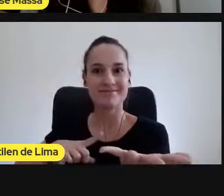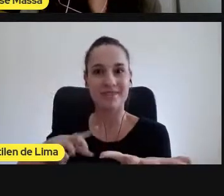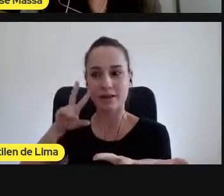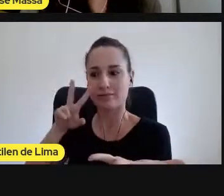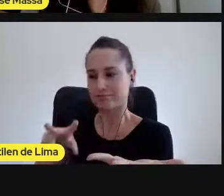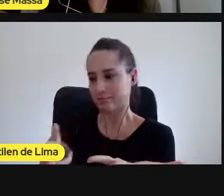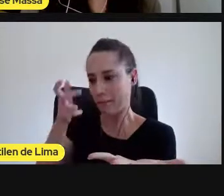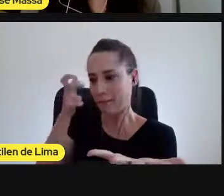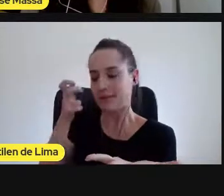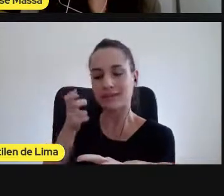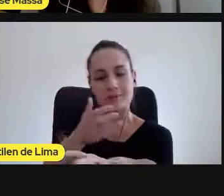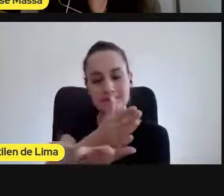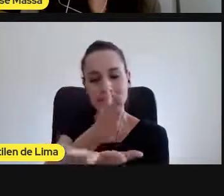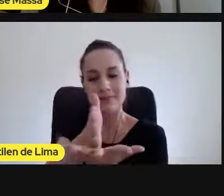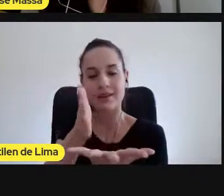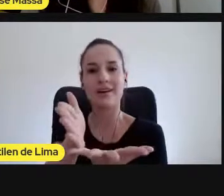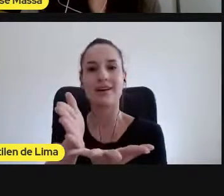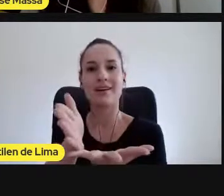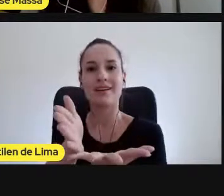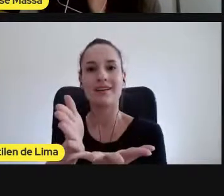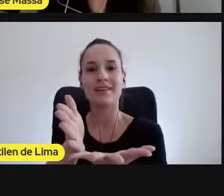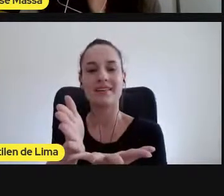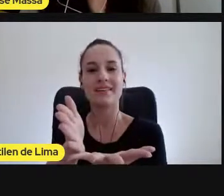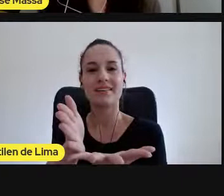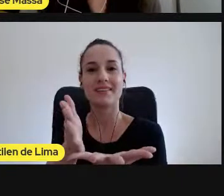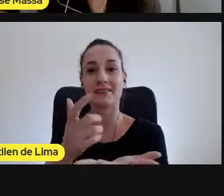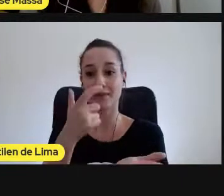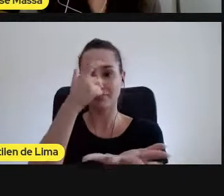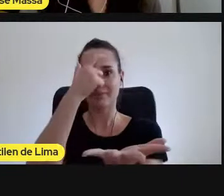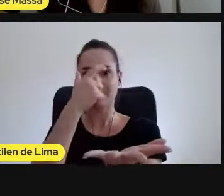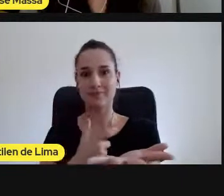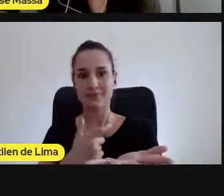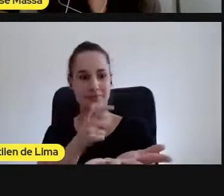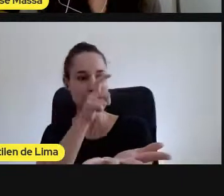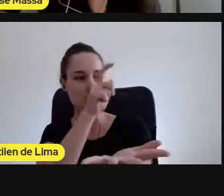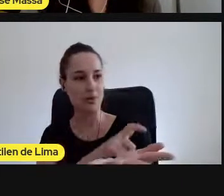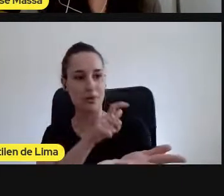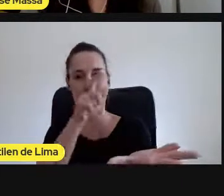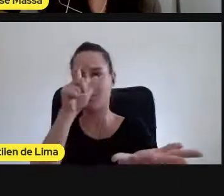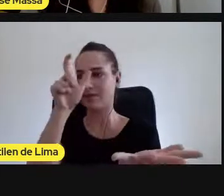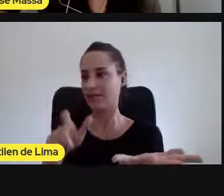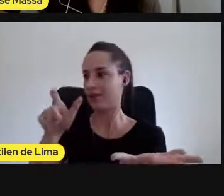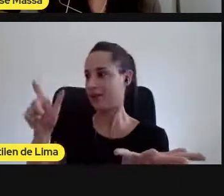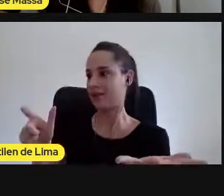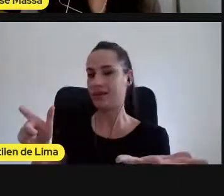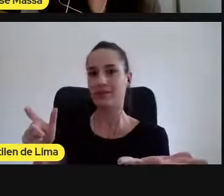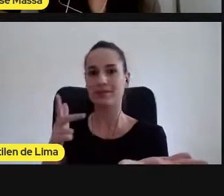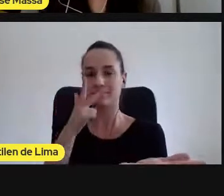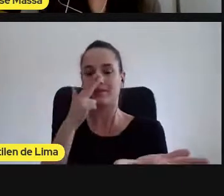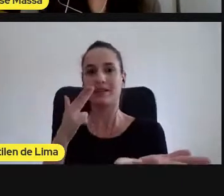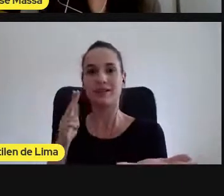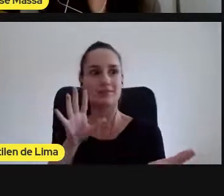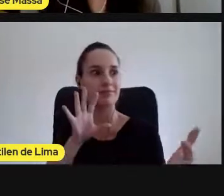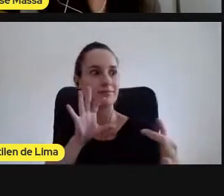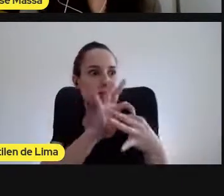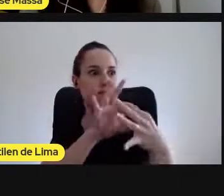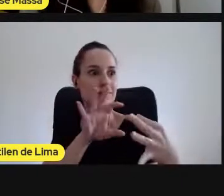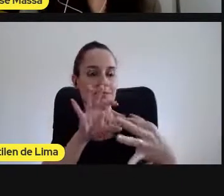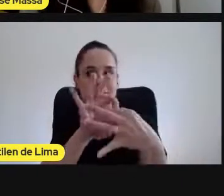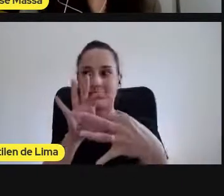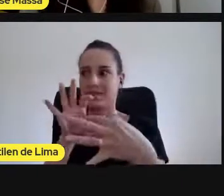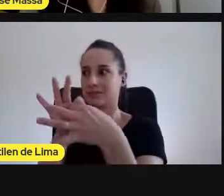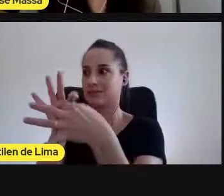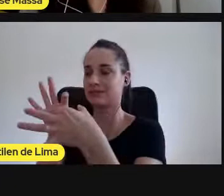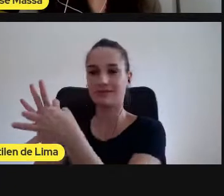muito interessante, porque a gente se identifica com personagens muito diferentes, né? Com autores muito diferentes, com heterônimos muito diferentes. E às